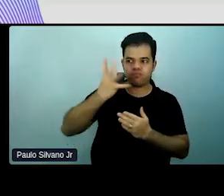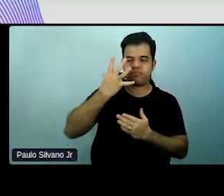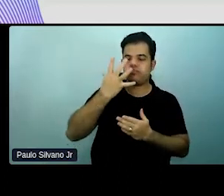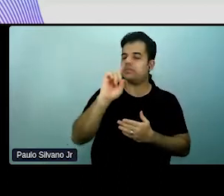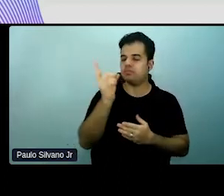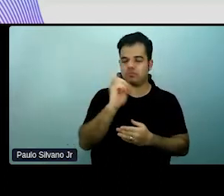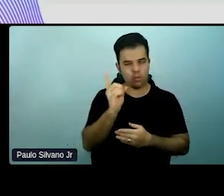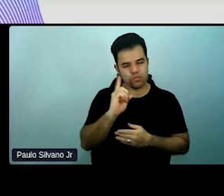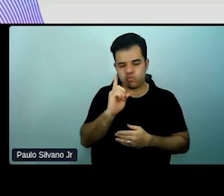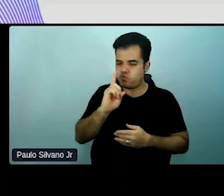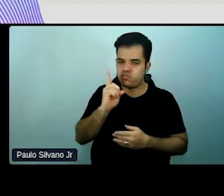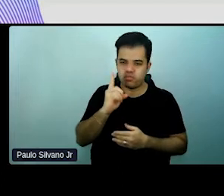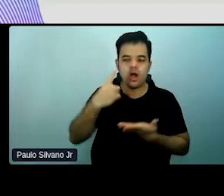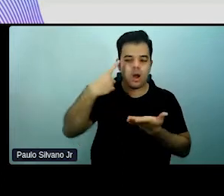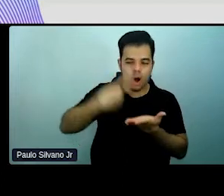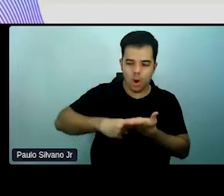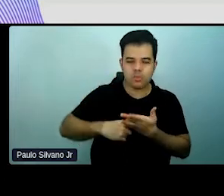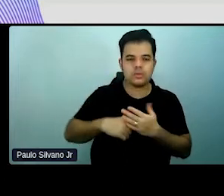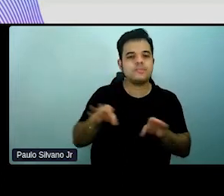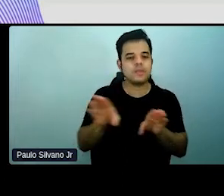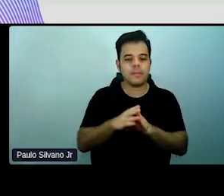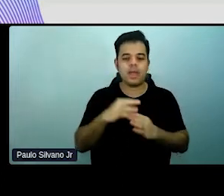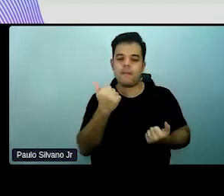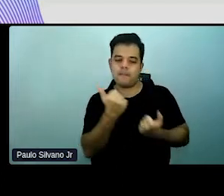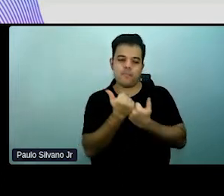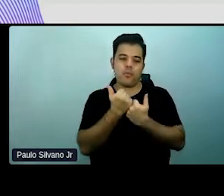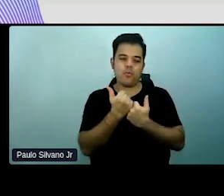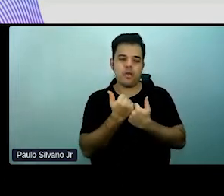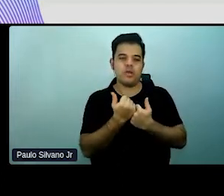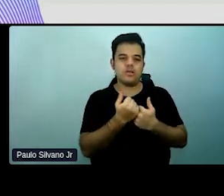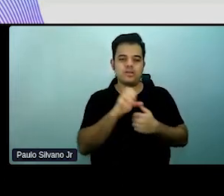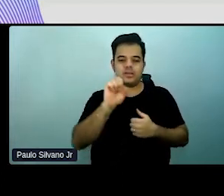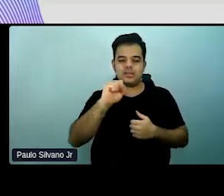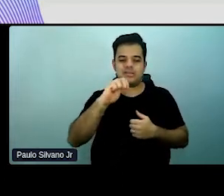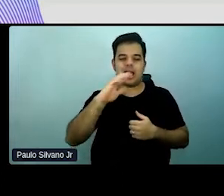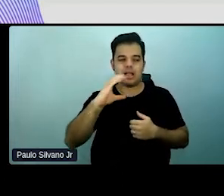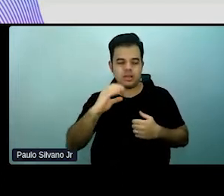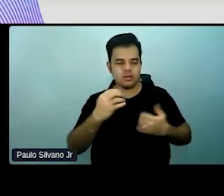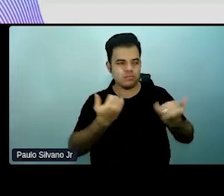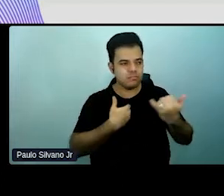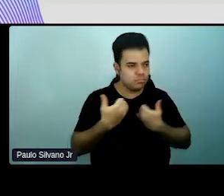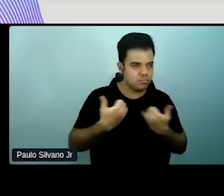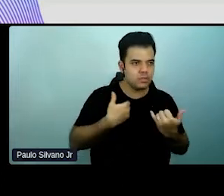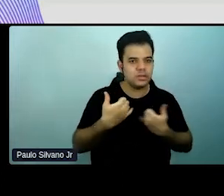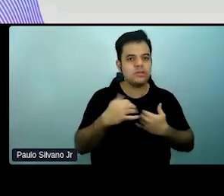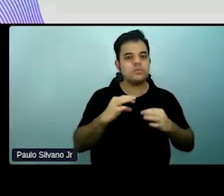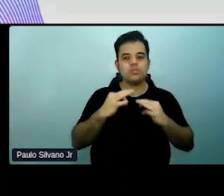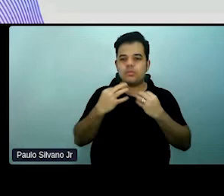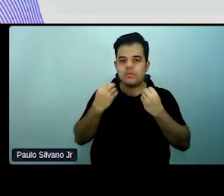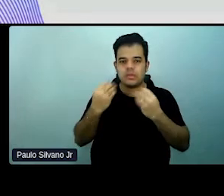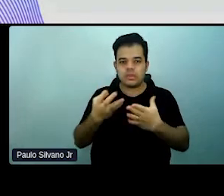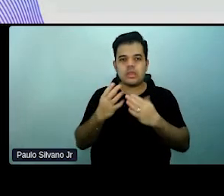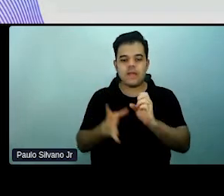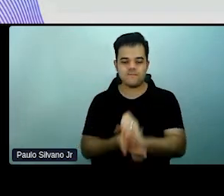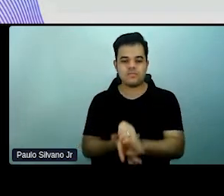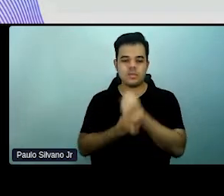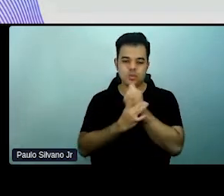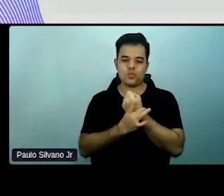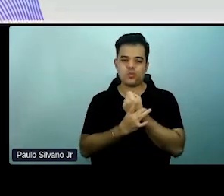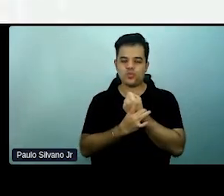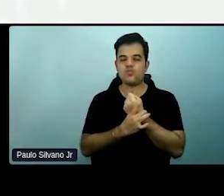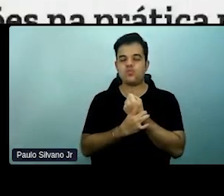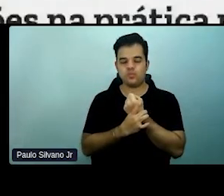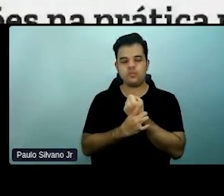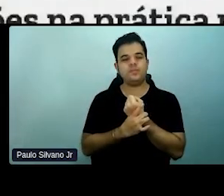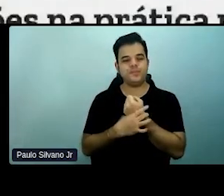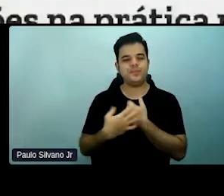de também a gente ter o apoio de ouvidoria, de todos os pontos, para que a gente consiga oferecer esse ambiente o mais seguro possível, né?